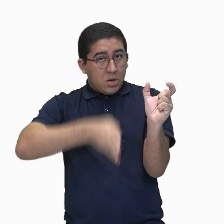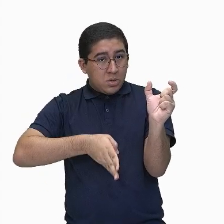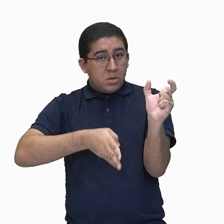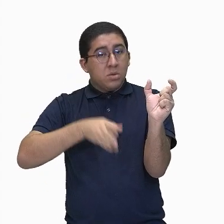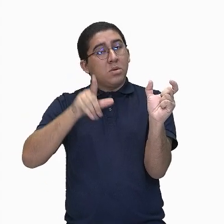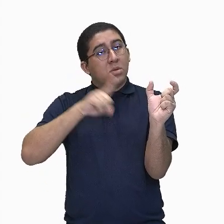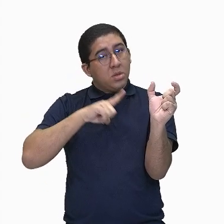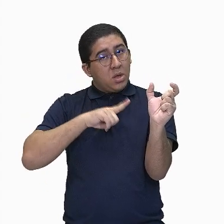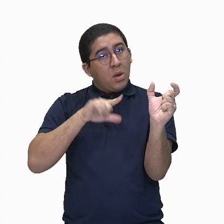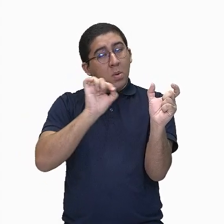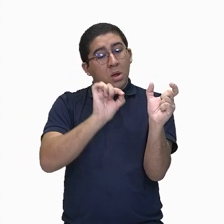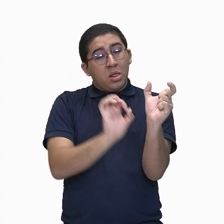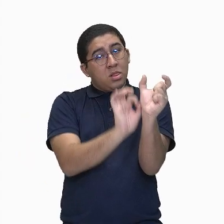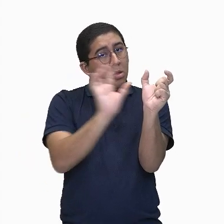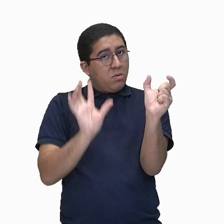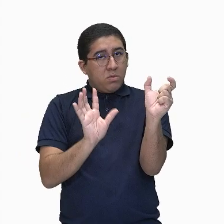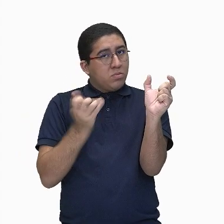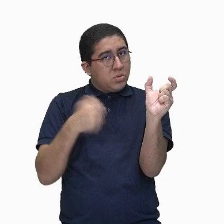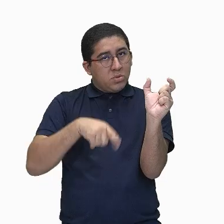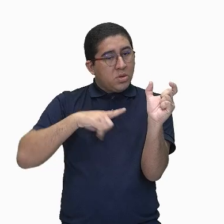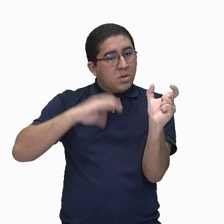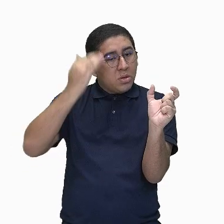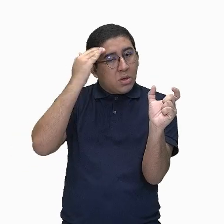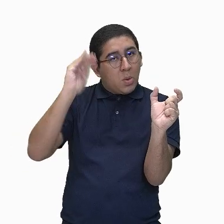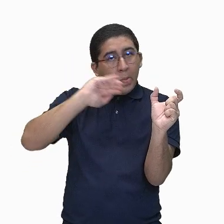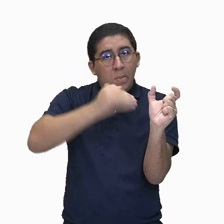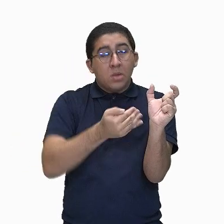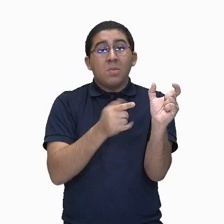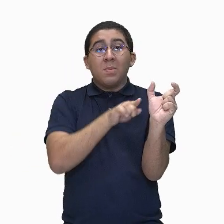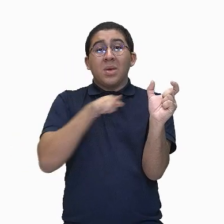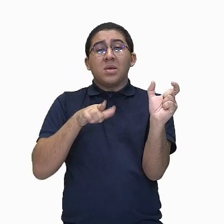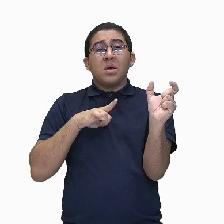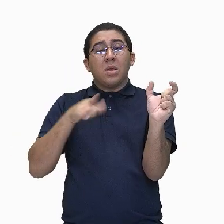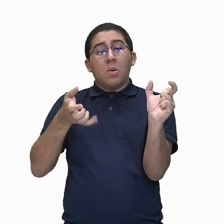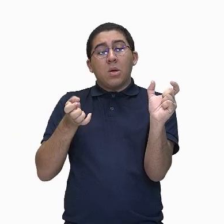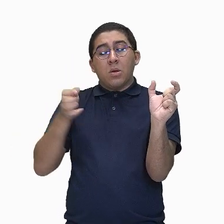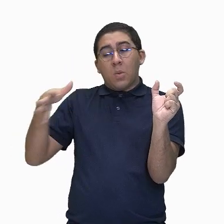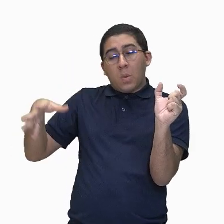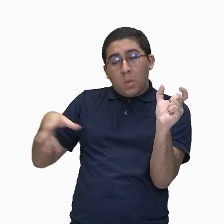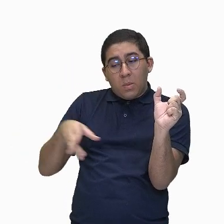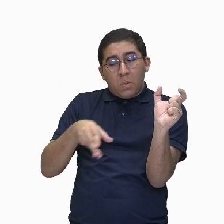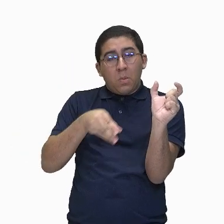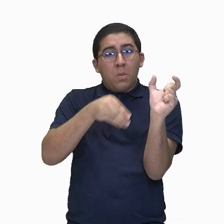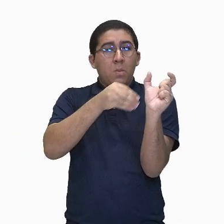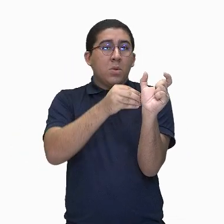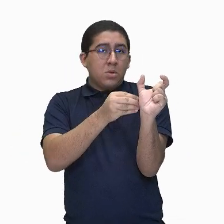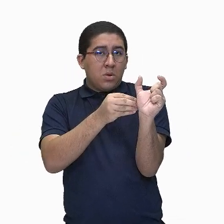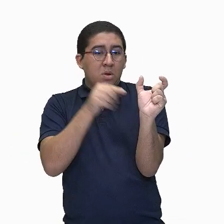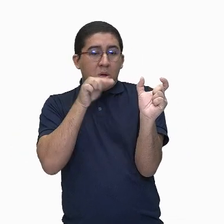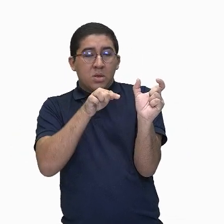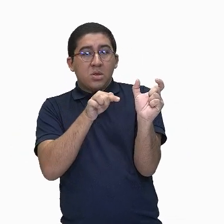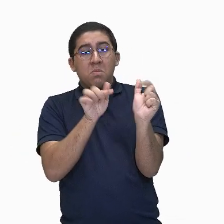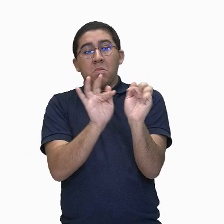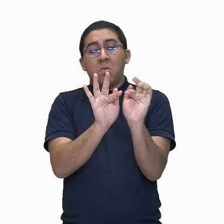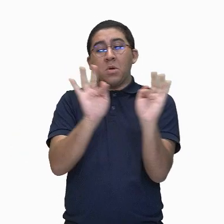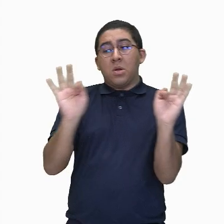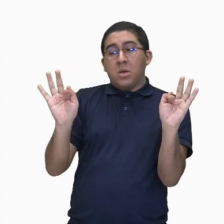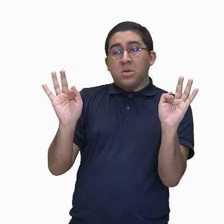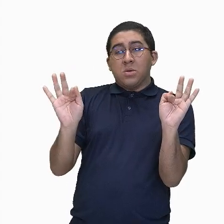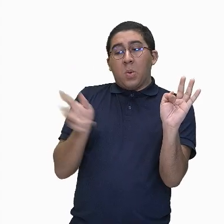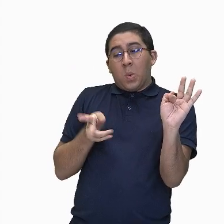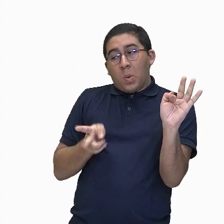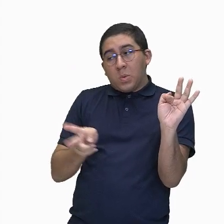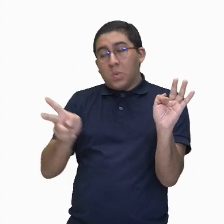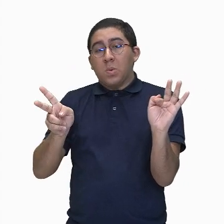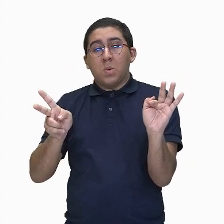oração independente. Agora, eu quero dizer algo a mais nessa oração, mas não consegui